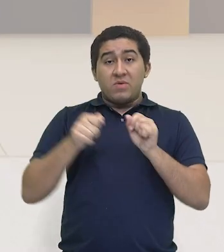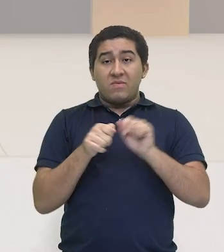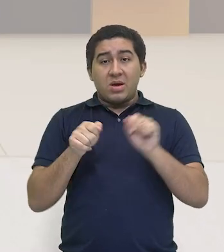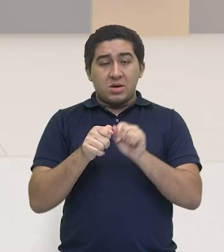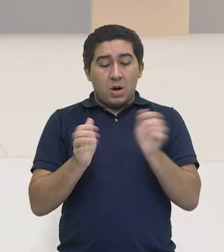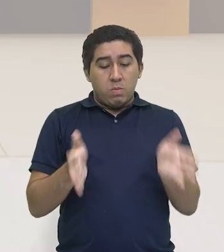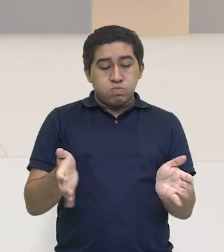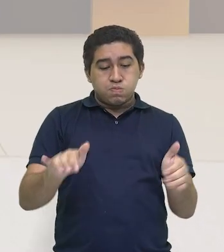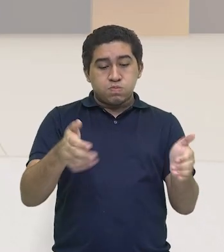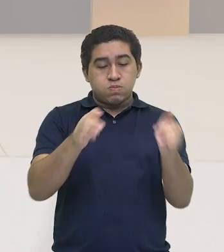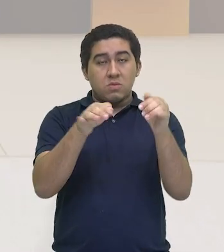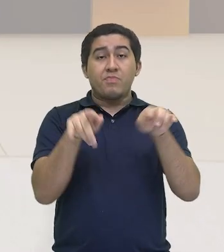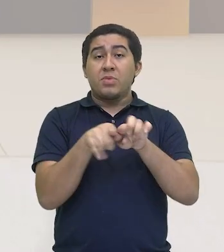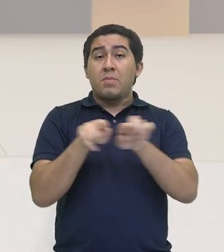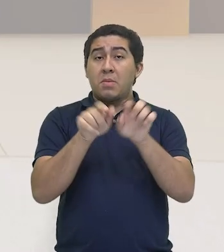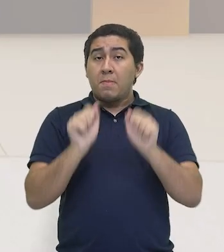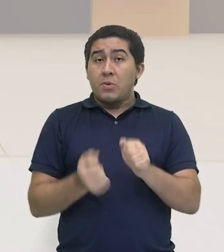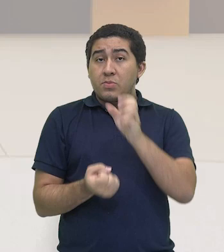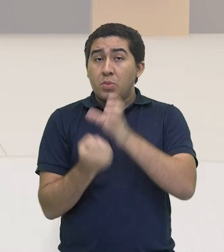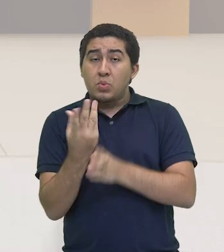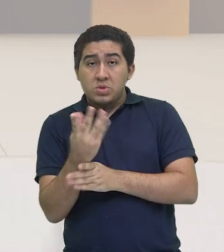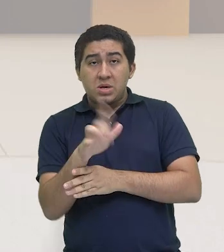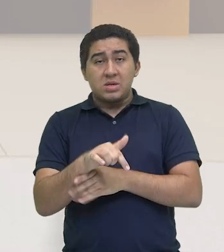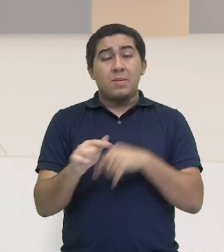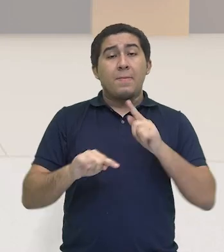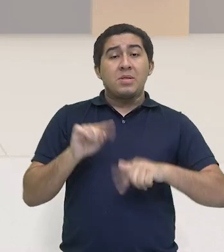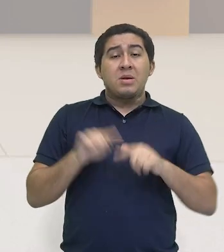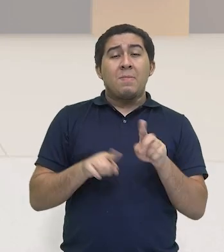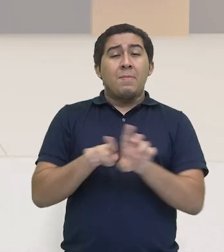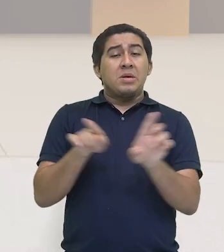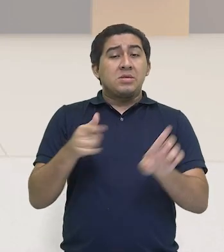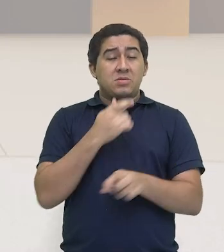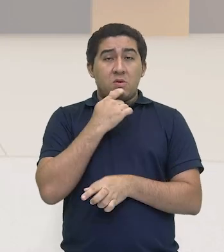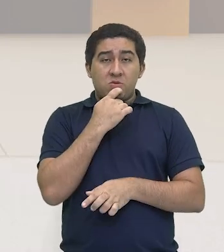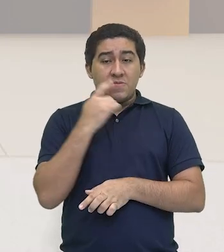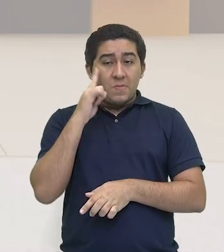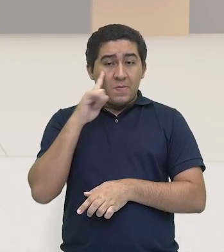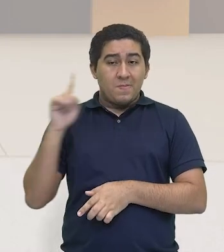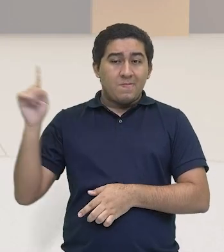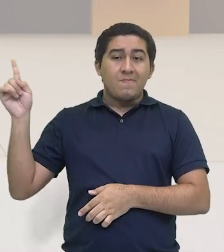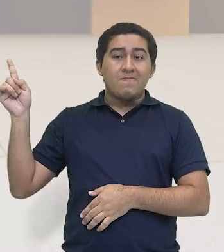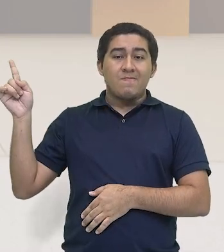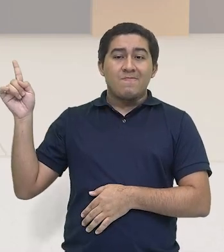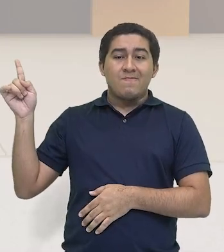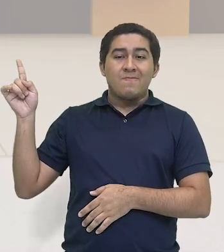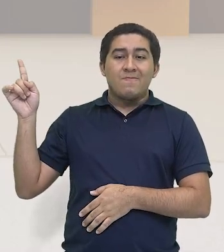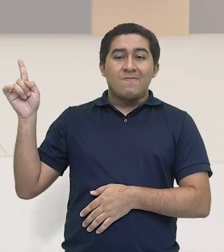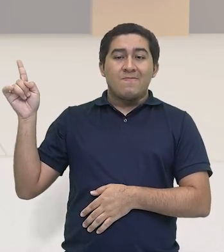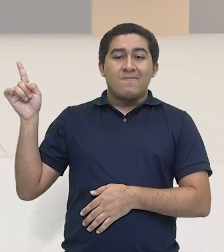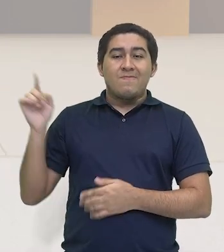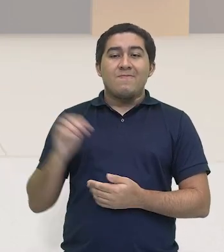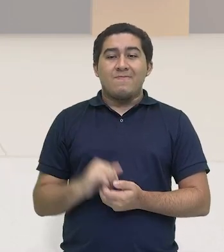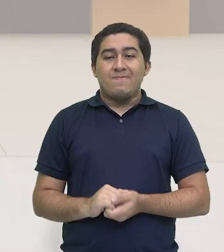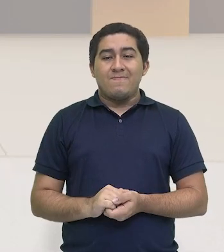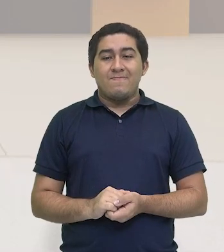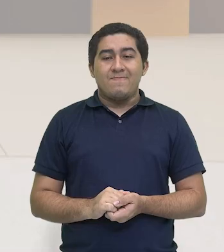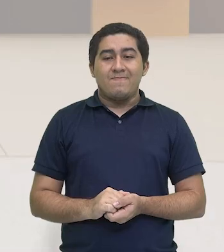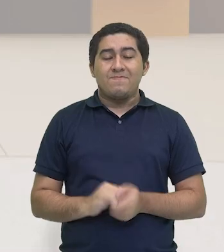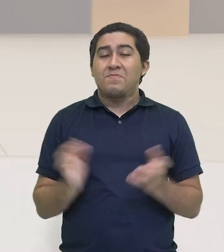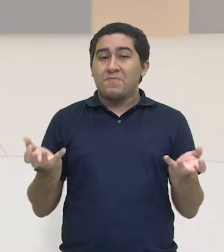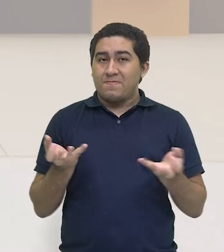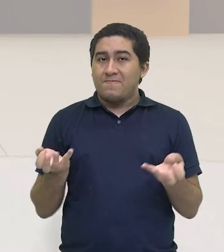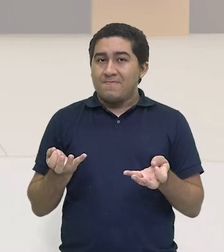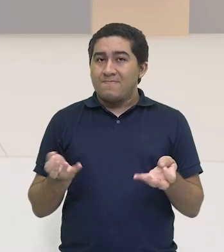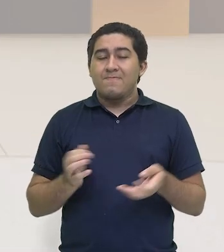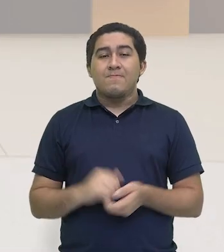pode também fazer a produção de cerâmicas. Mas como que é em inglês, professora? Em inglês, ceramic artisan. Ceramic artisan.